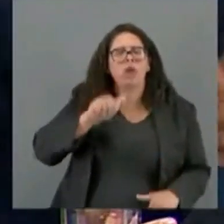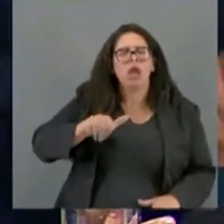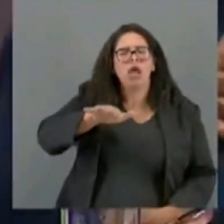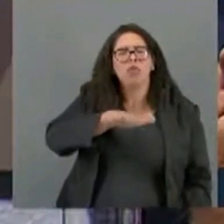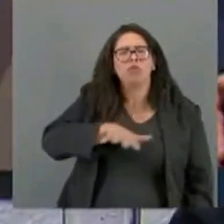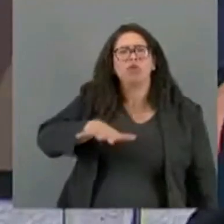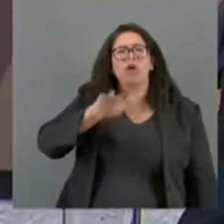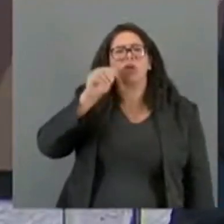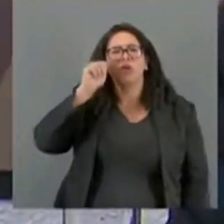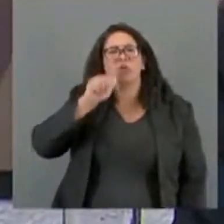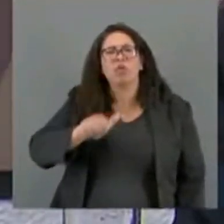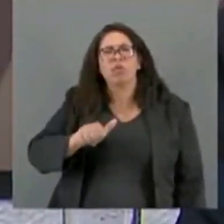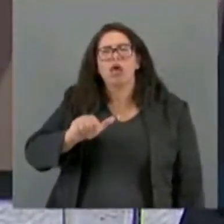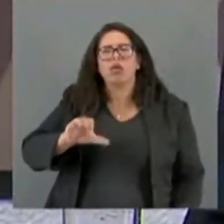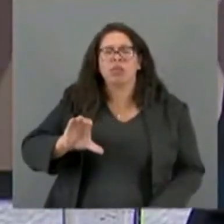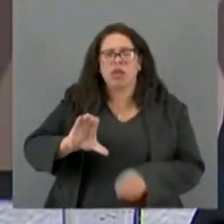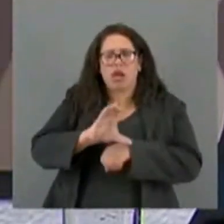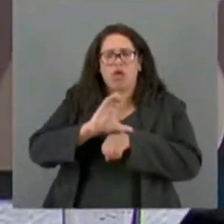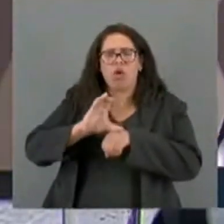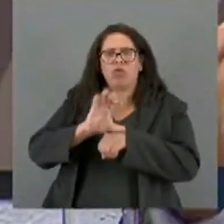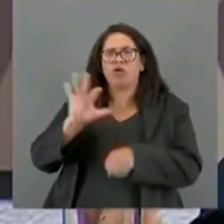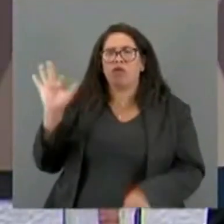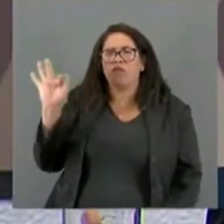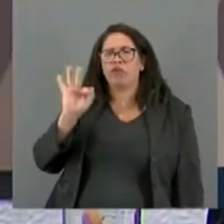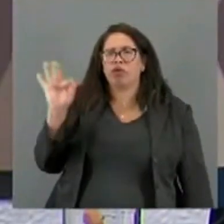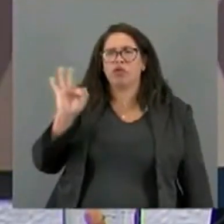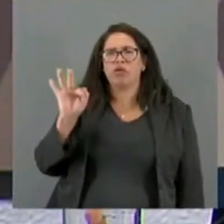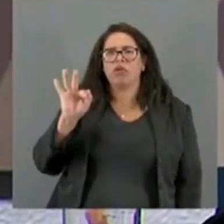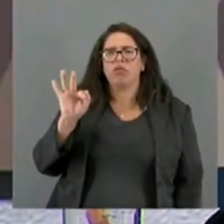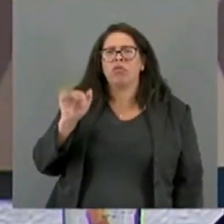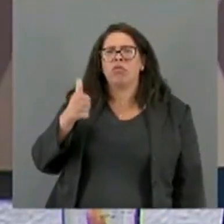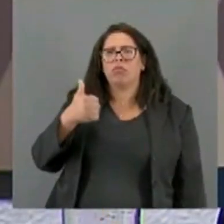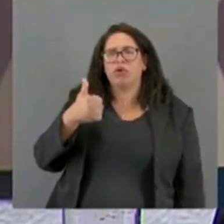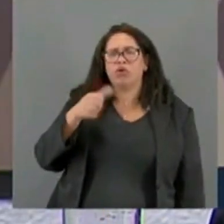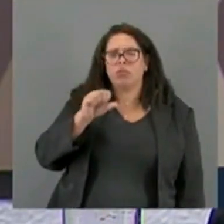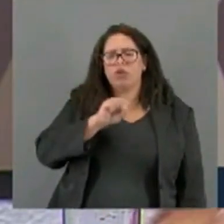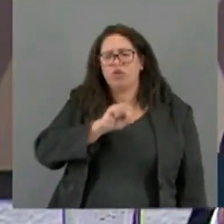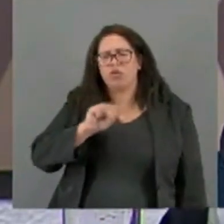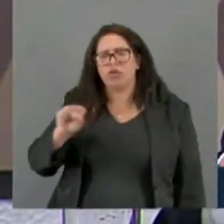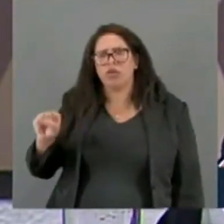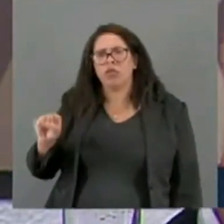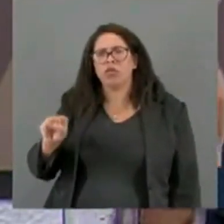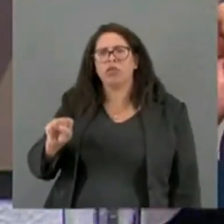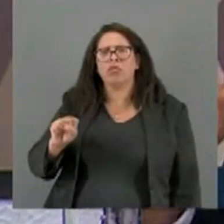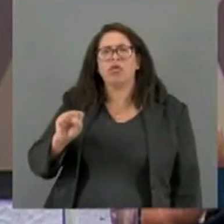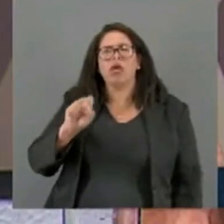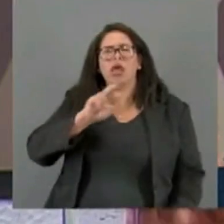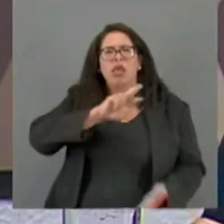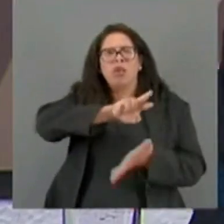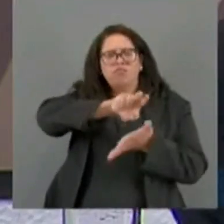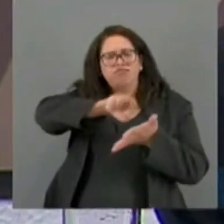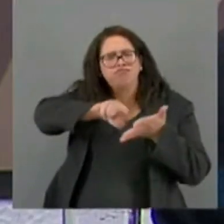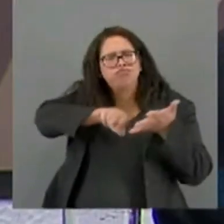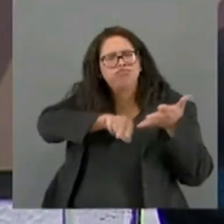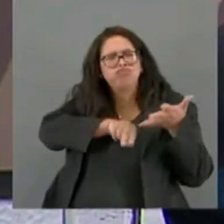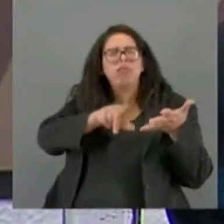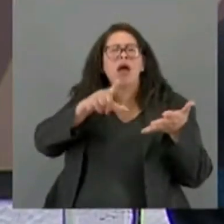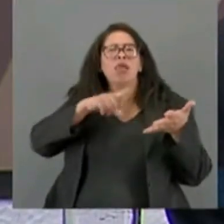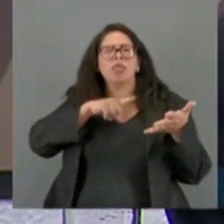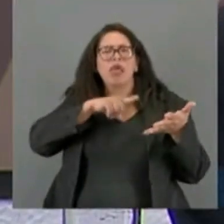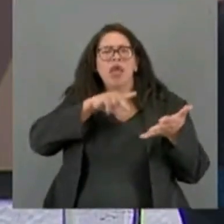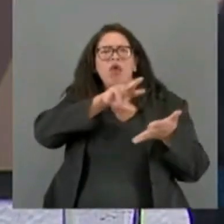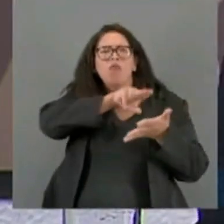mulheres. A nossa Constituição Federal, o texto constitucional de 1988, ele é pluralismo. Ele traz o